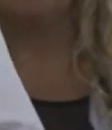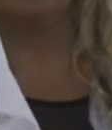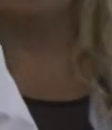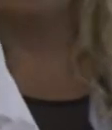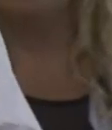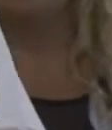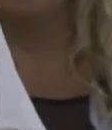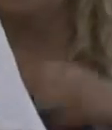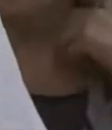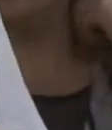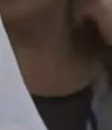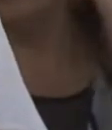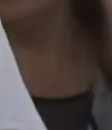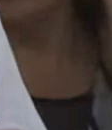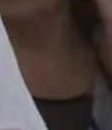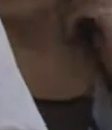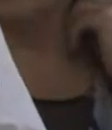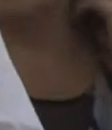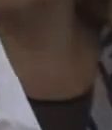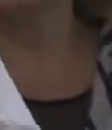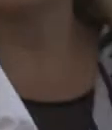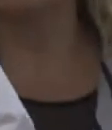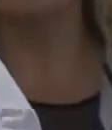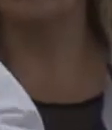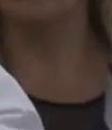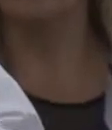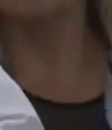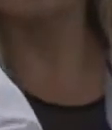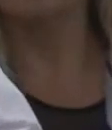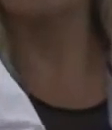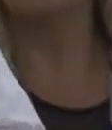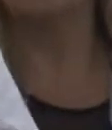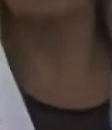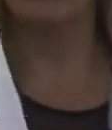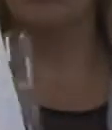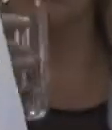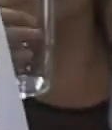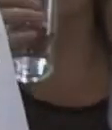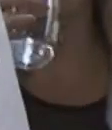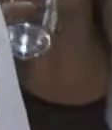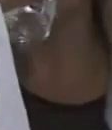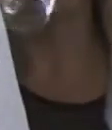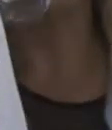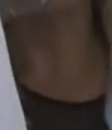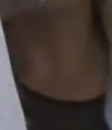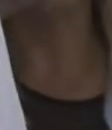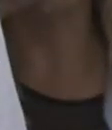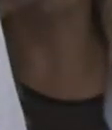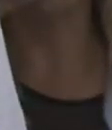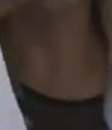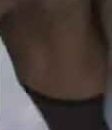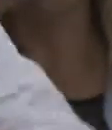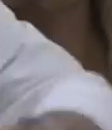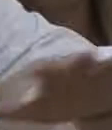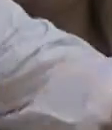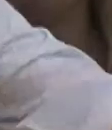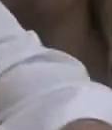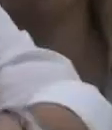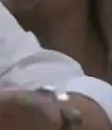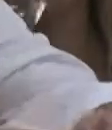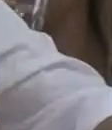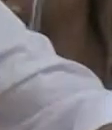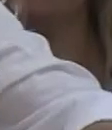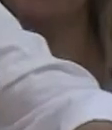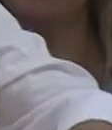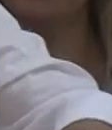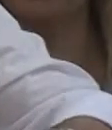na frente da minha casa tinha uma feira, na Rua General Osório, na Boa Vista. E eu, 3 horas da manhã, já escutava o cara montando